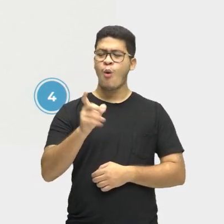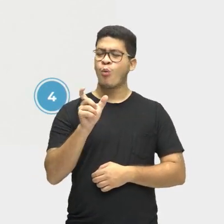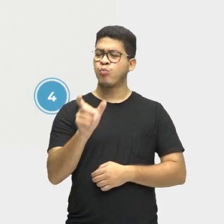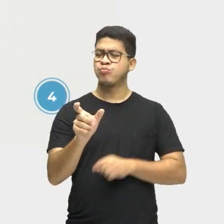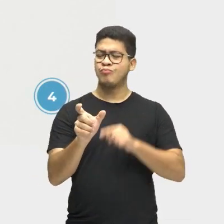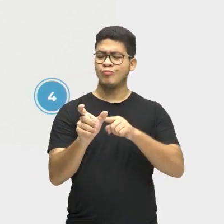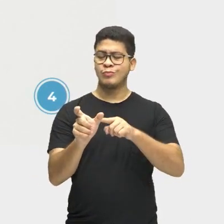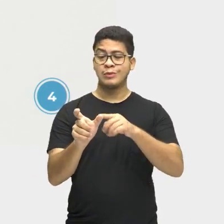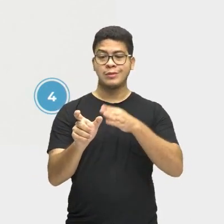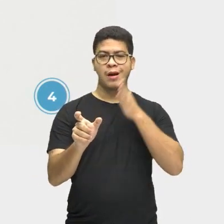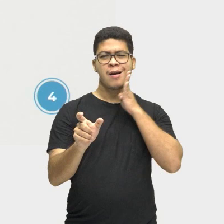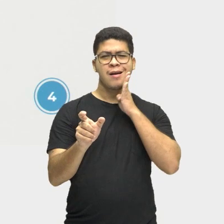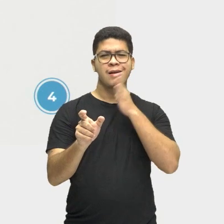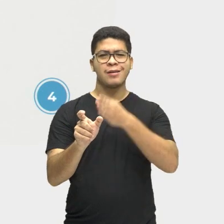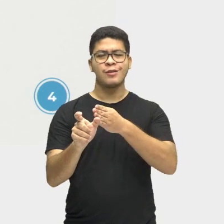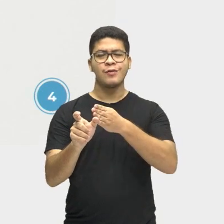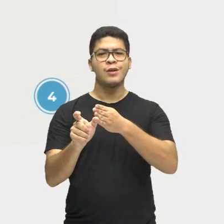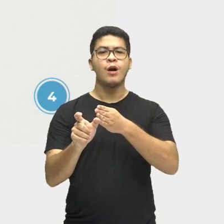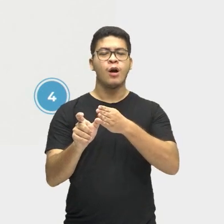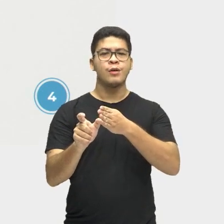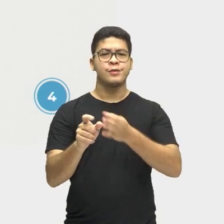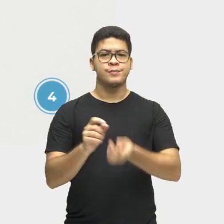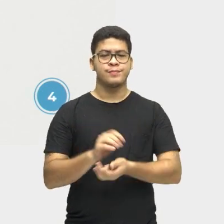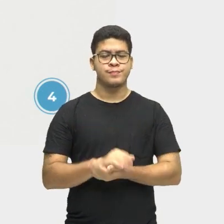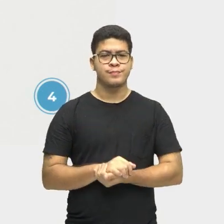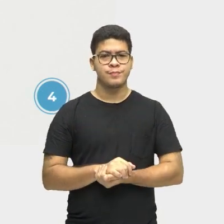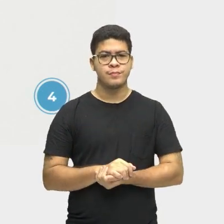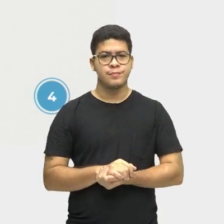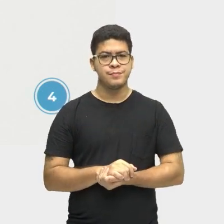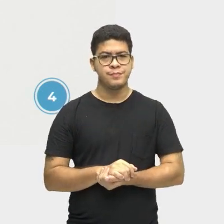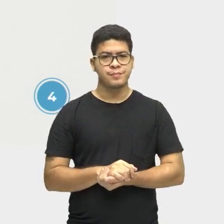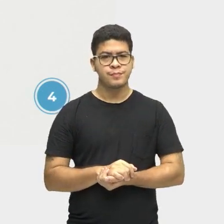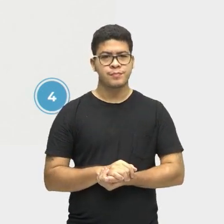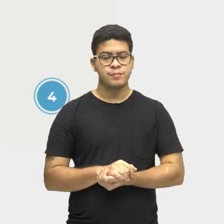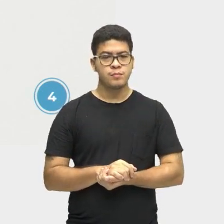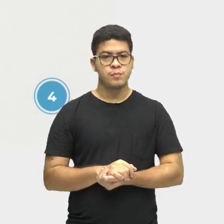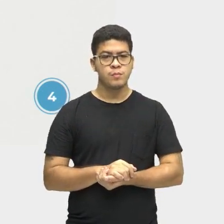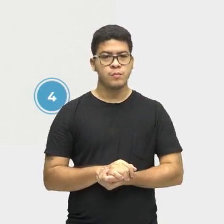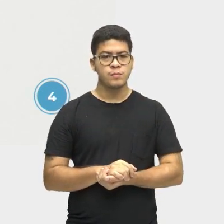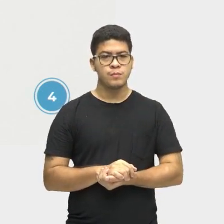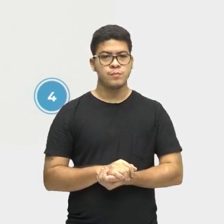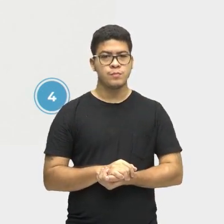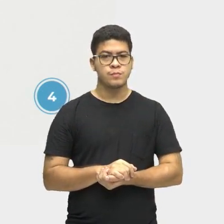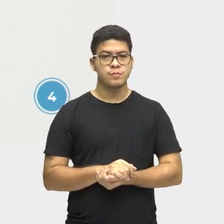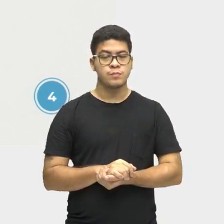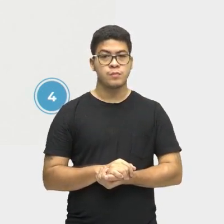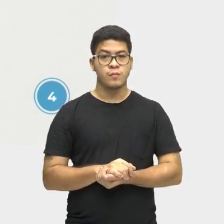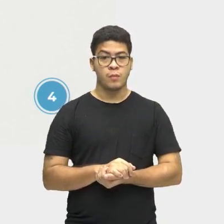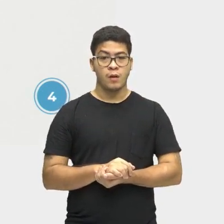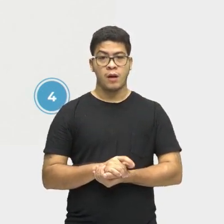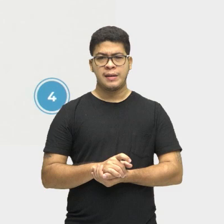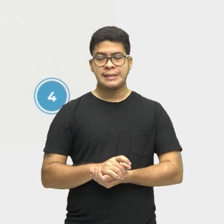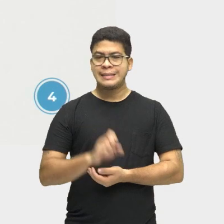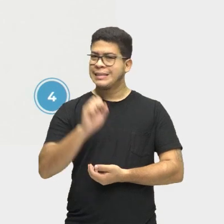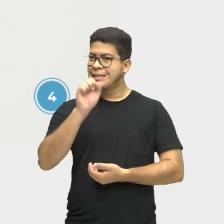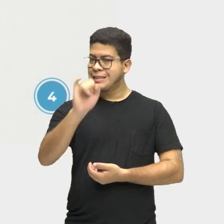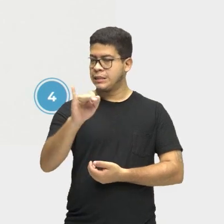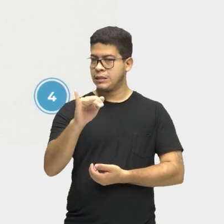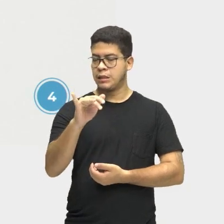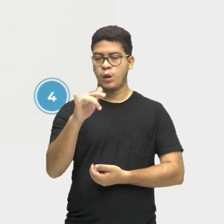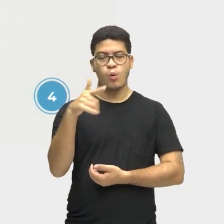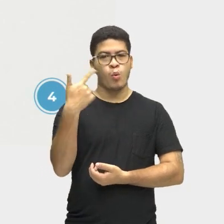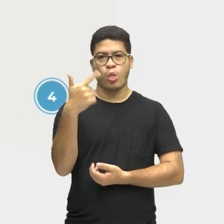gente precisa encontrar. O valor desconhecido é chamado de incógnita,